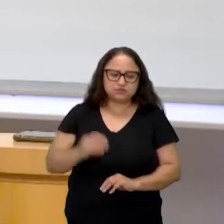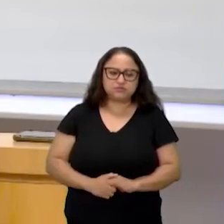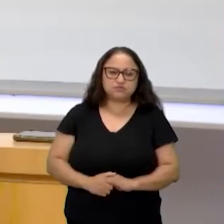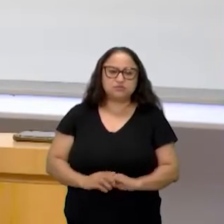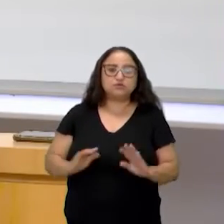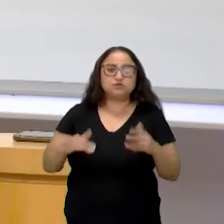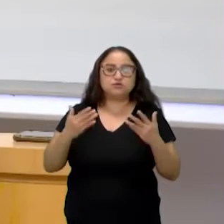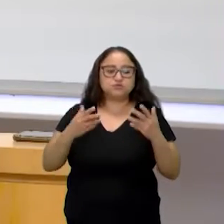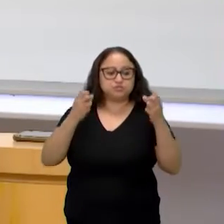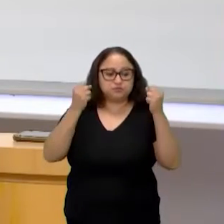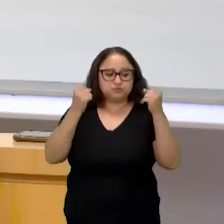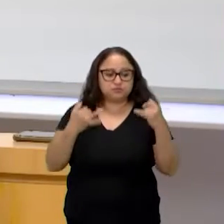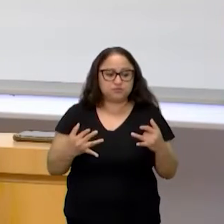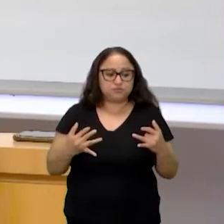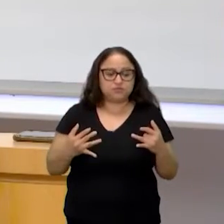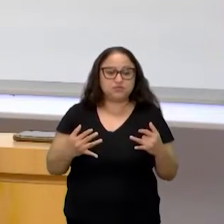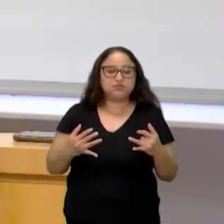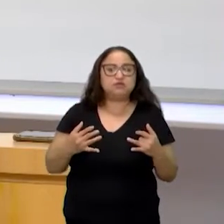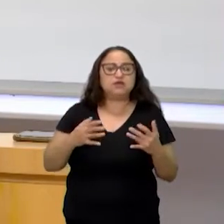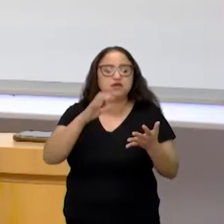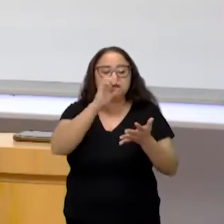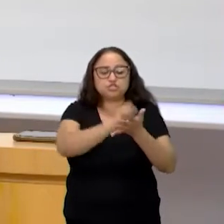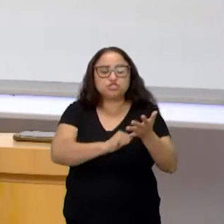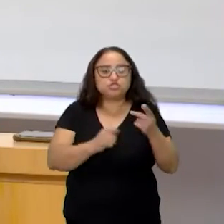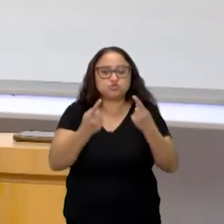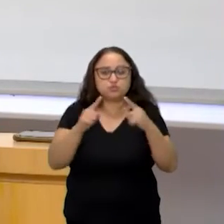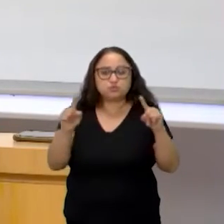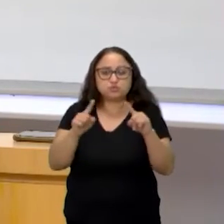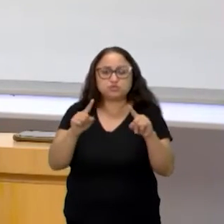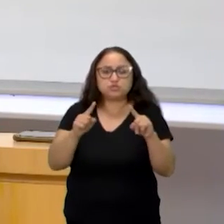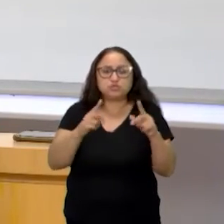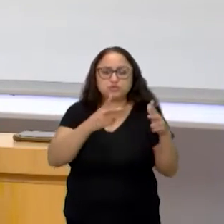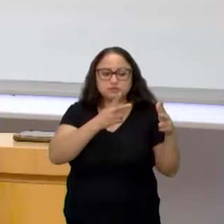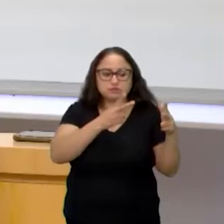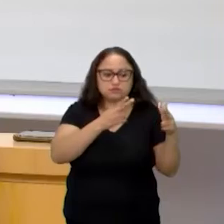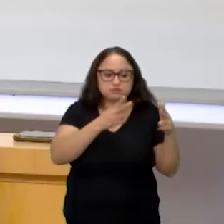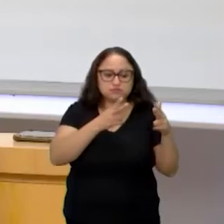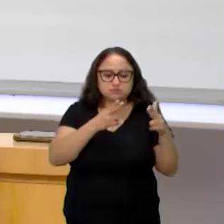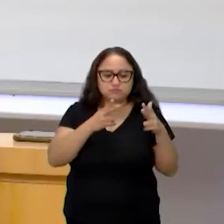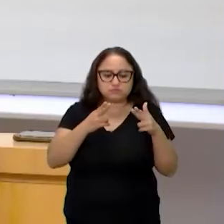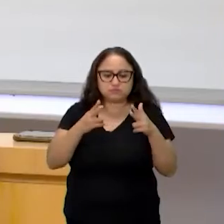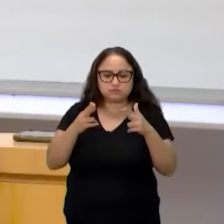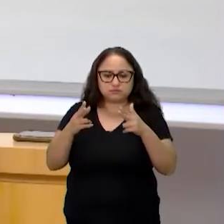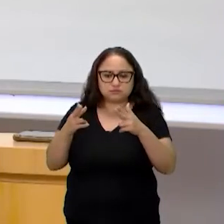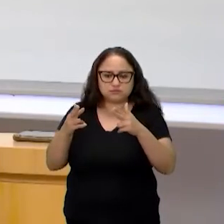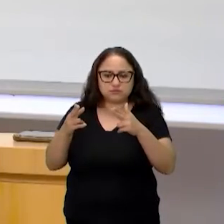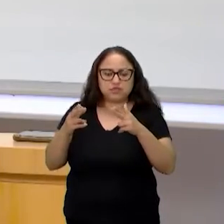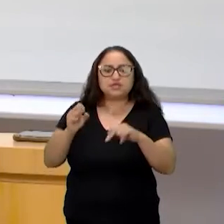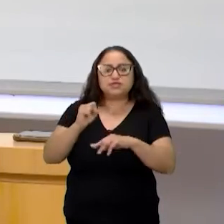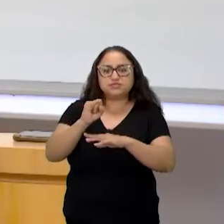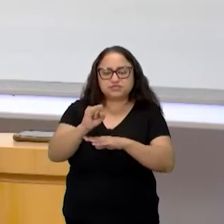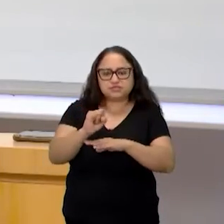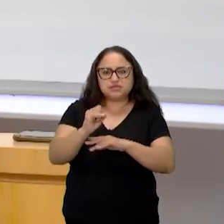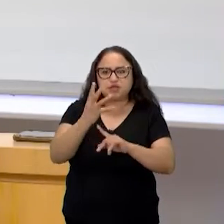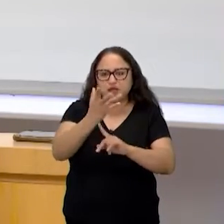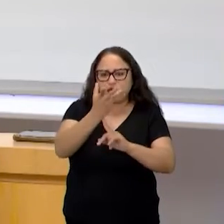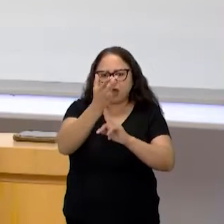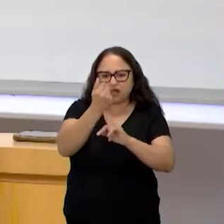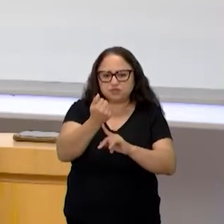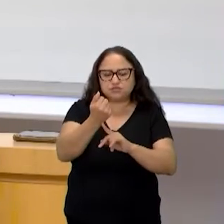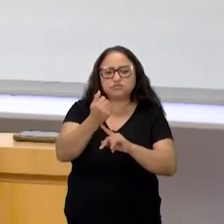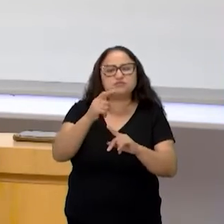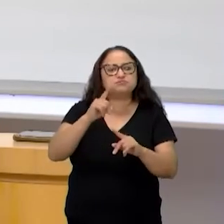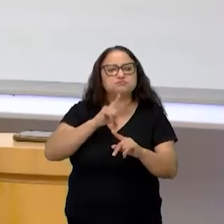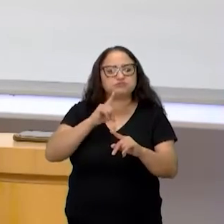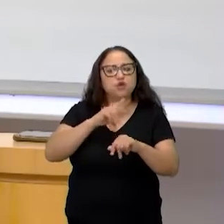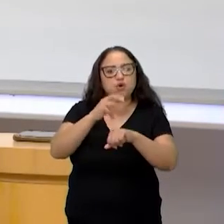a gente fala de registro em música, tá? A questão da edição, tá? Então, quando o artista, ele cria, ele registra a